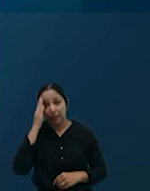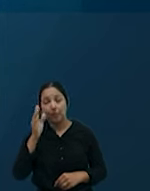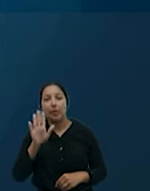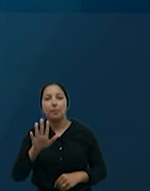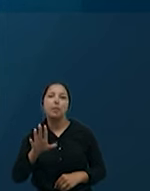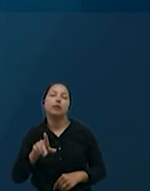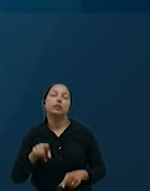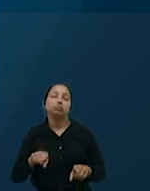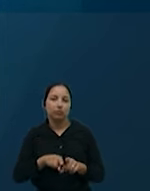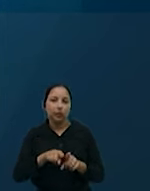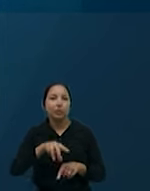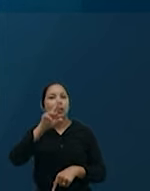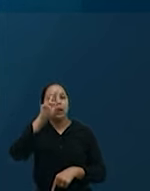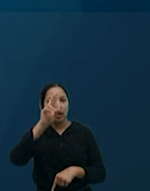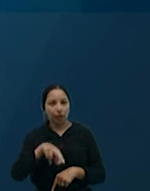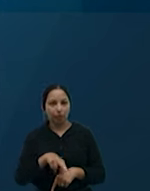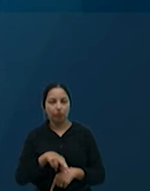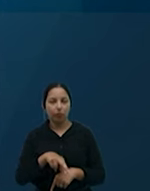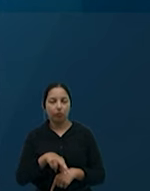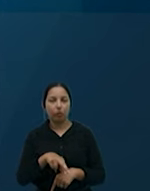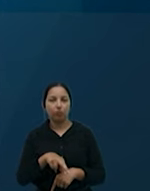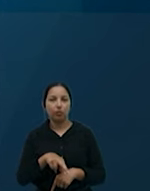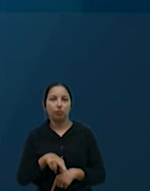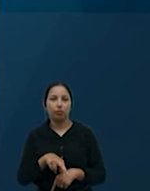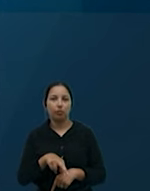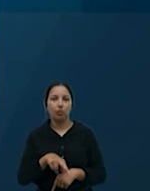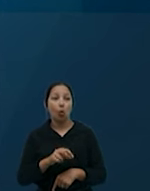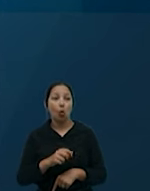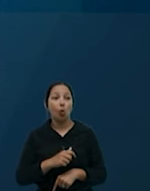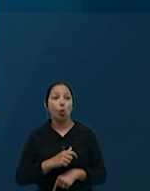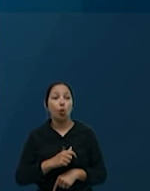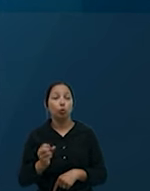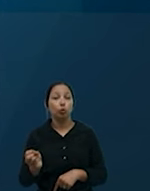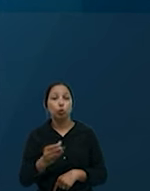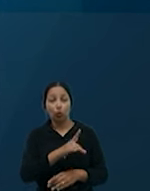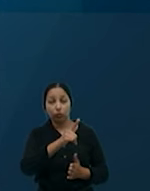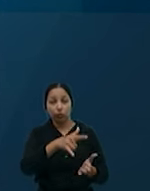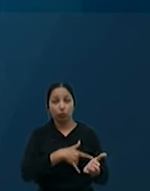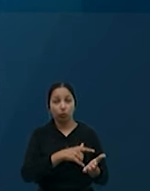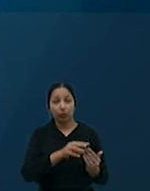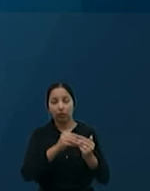questionar efeitos financeiros pela juntada de um novo documento. Dito isso, excelências,